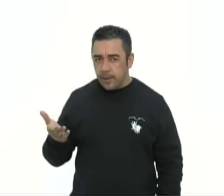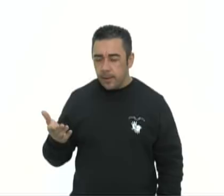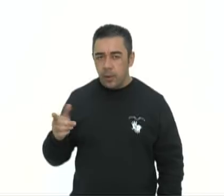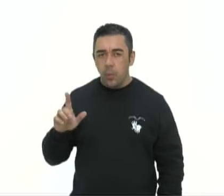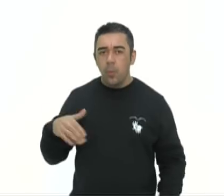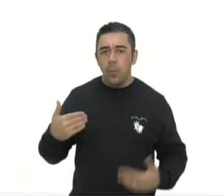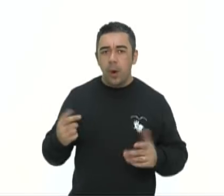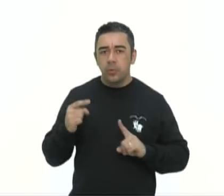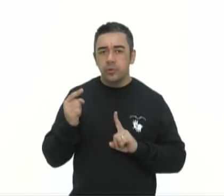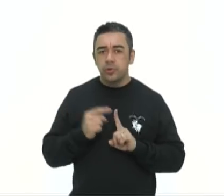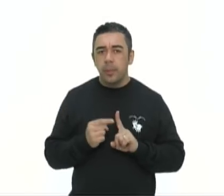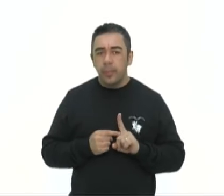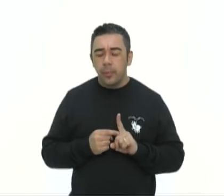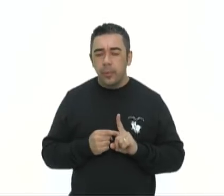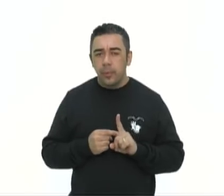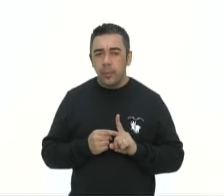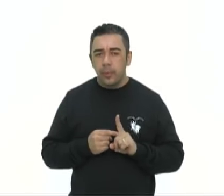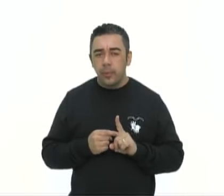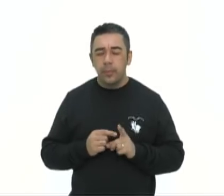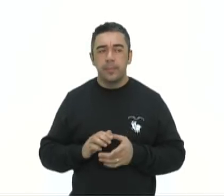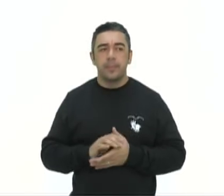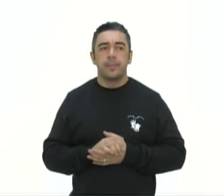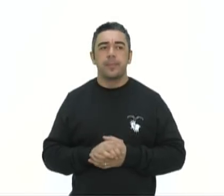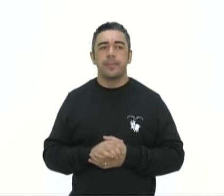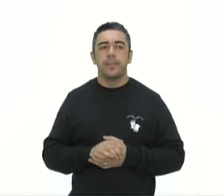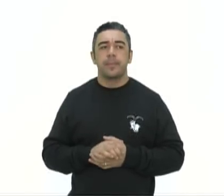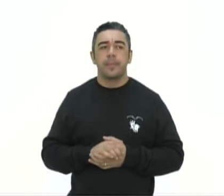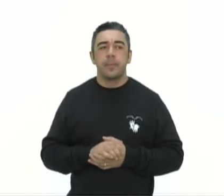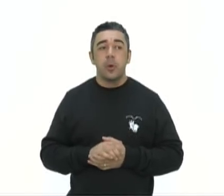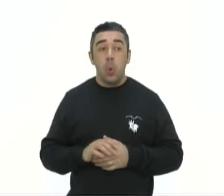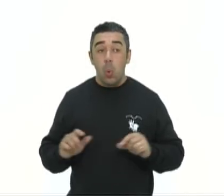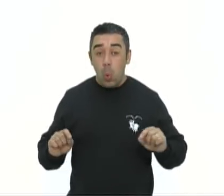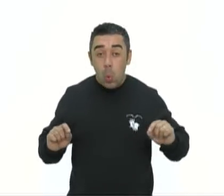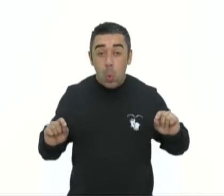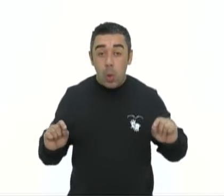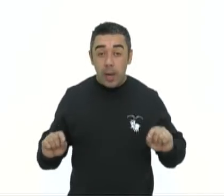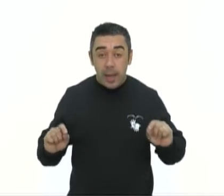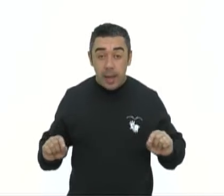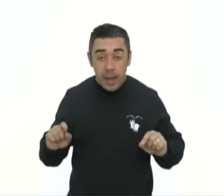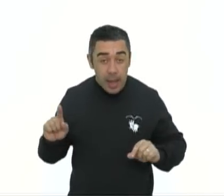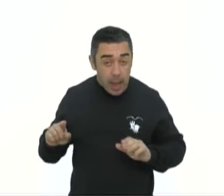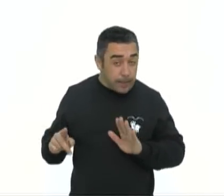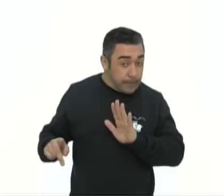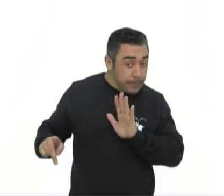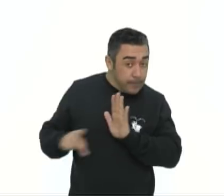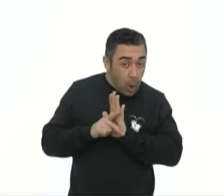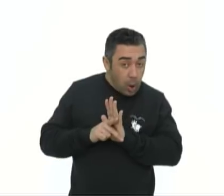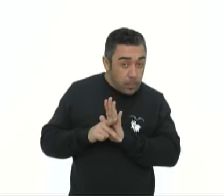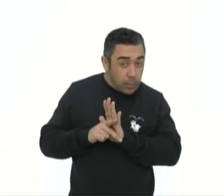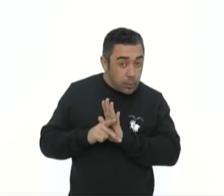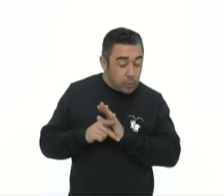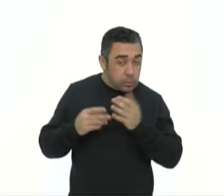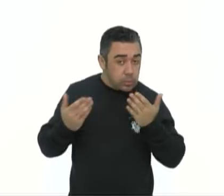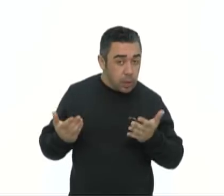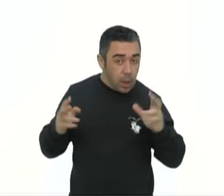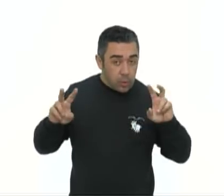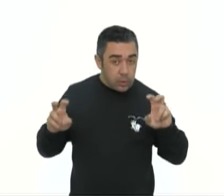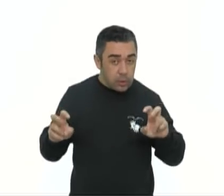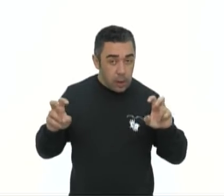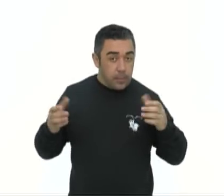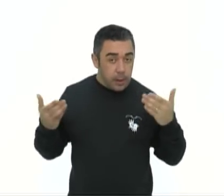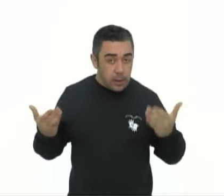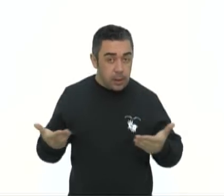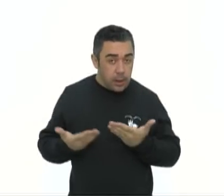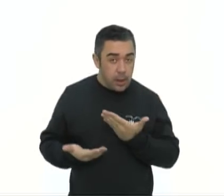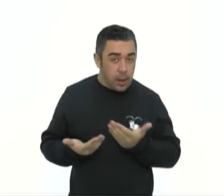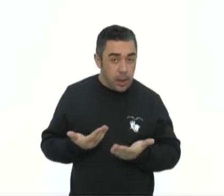os tipos de tecido conjuntivo, tá? O que é o tecido conjuntivo propriamente dito, que é o tema básico dessa aula,